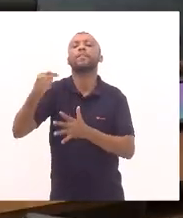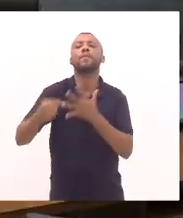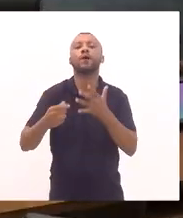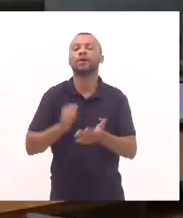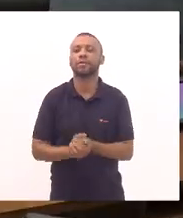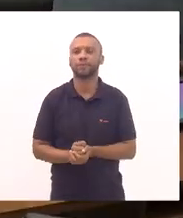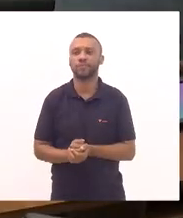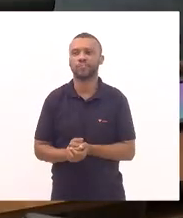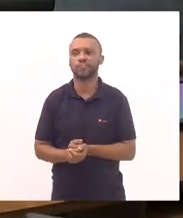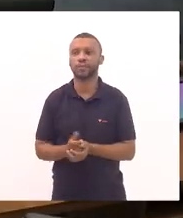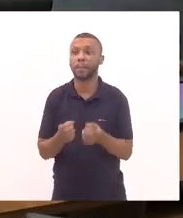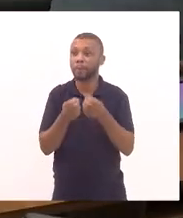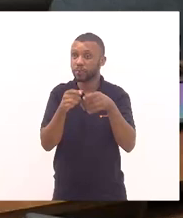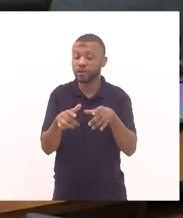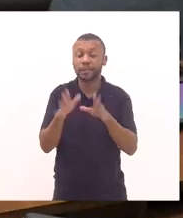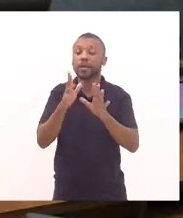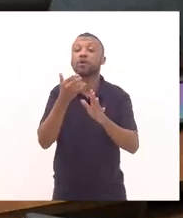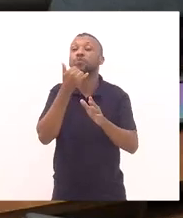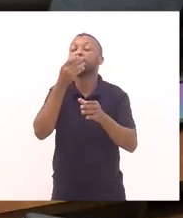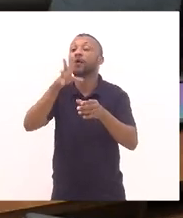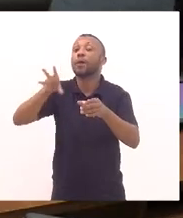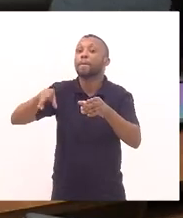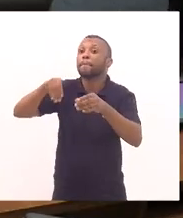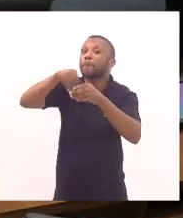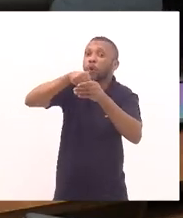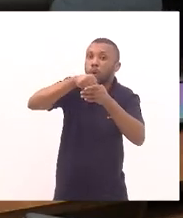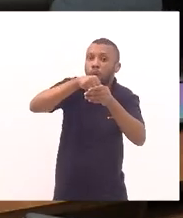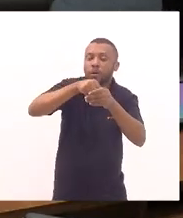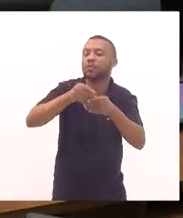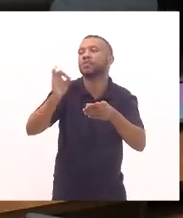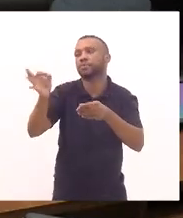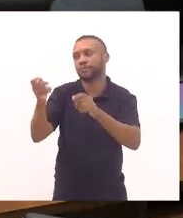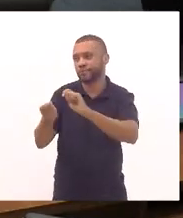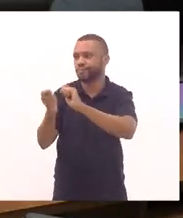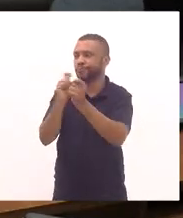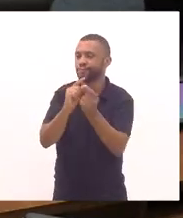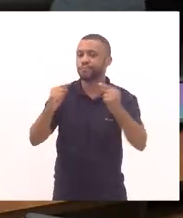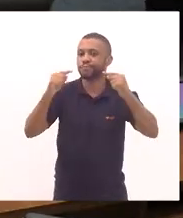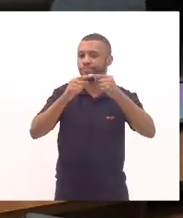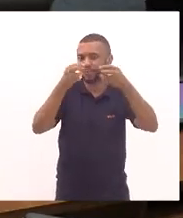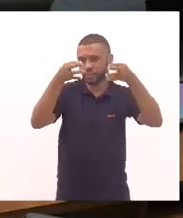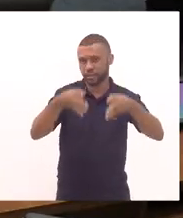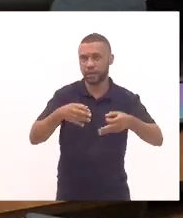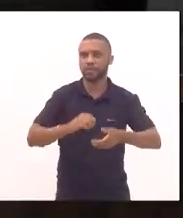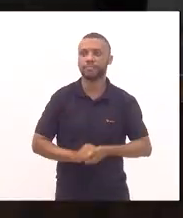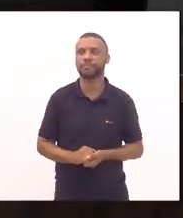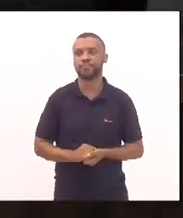Prejudicado por ter sido acolhido, incorporado, é isso, presidente? Isso, claro.